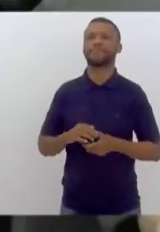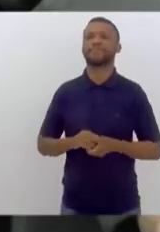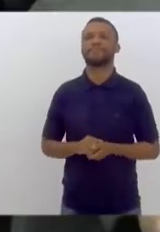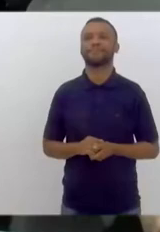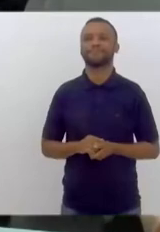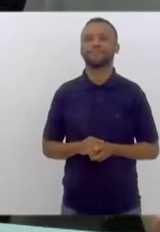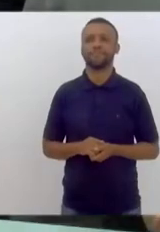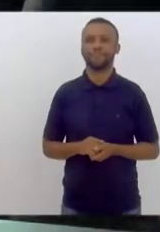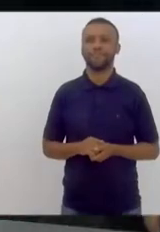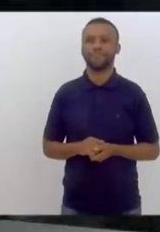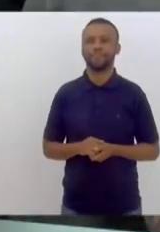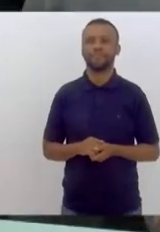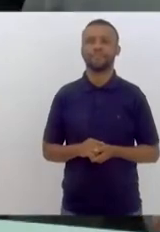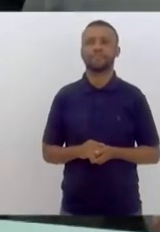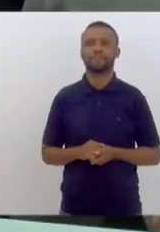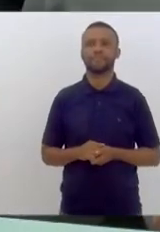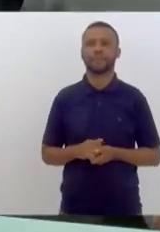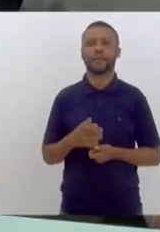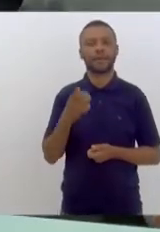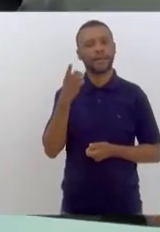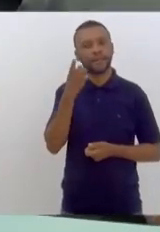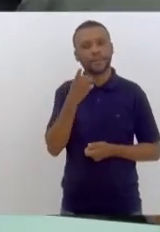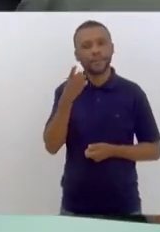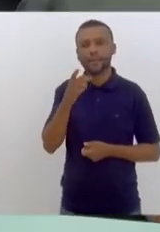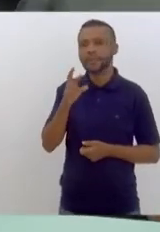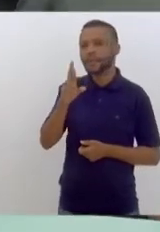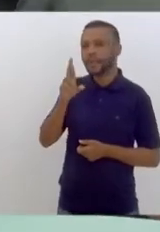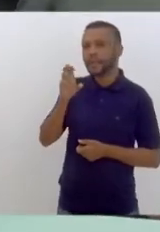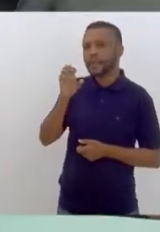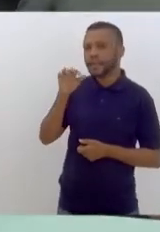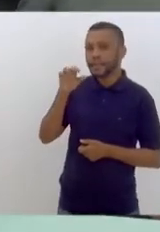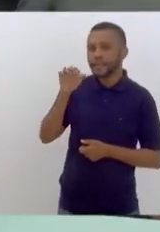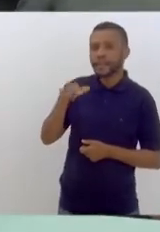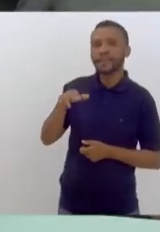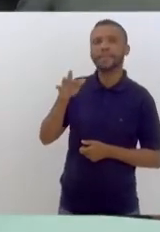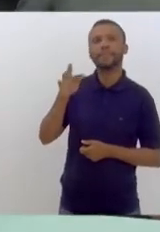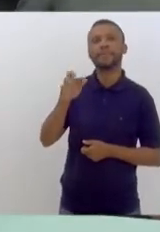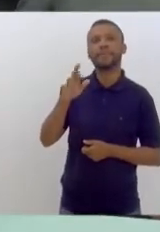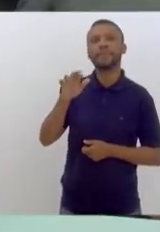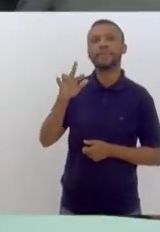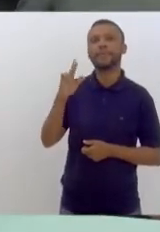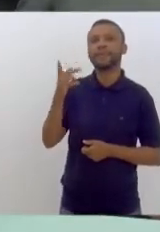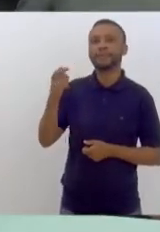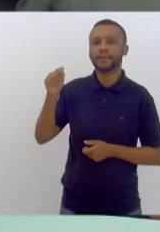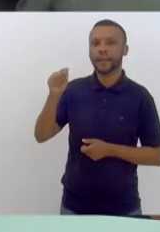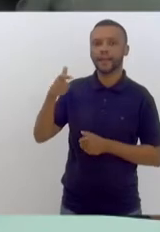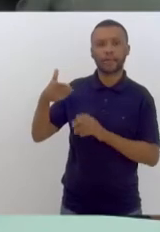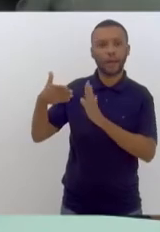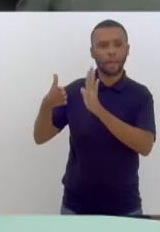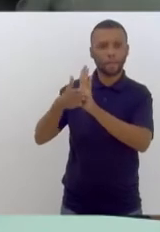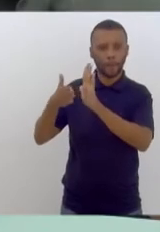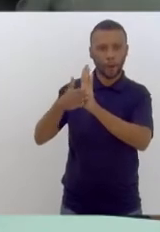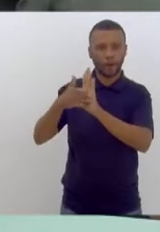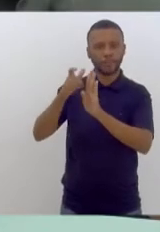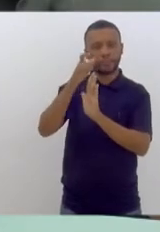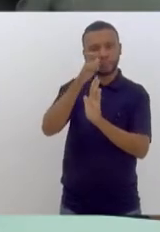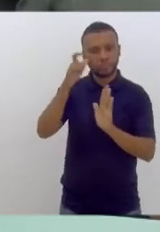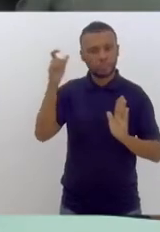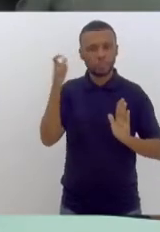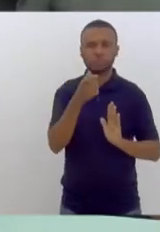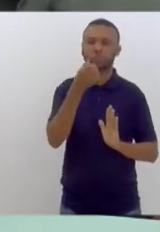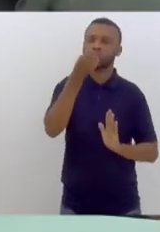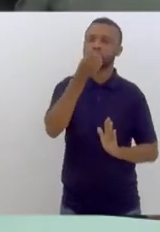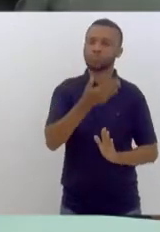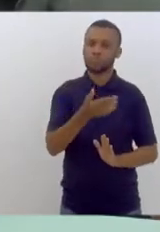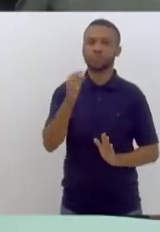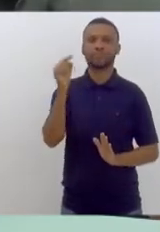Bem, deputado Renan Ferreirinha, a sua proposta realmente é muito interessante. Eu acho que